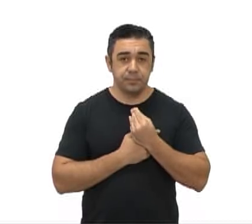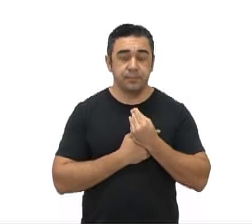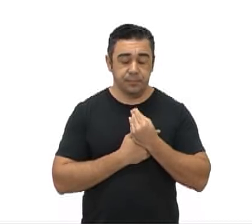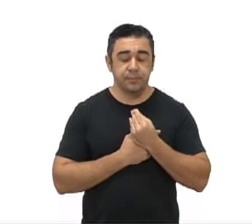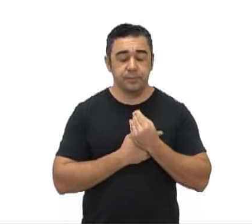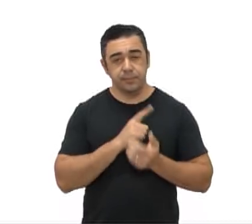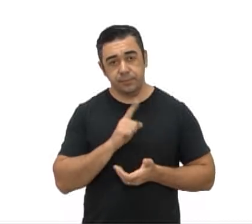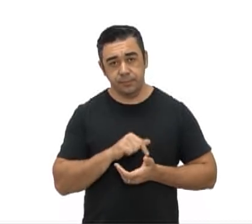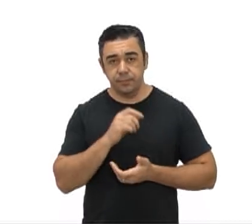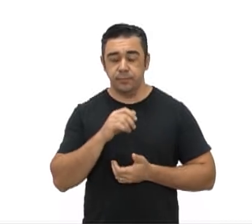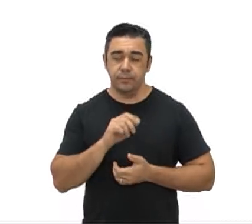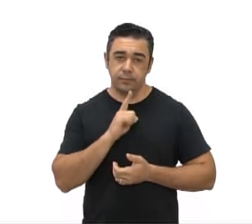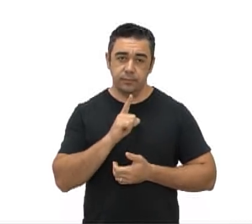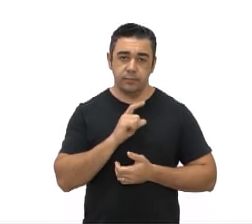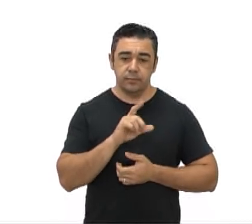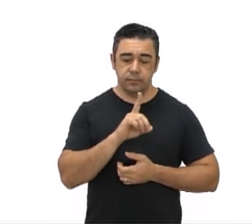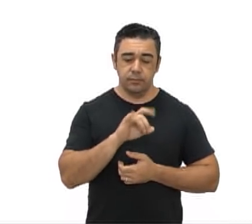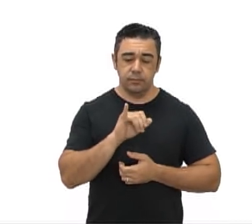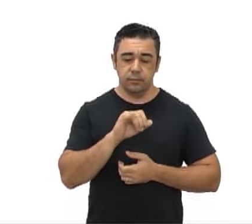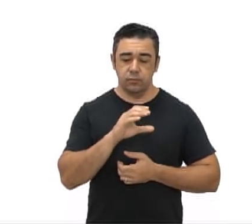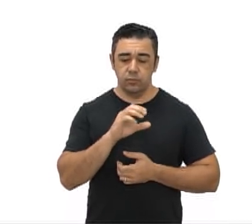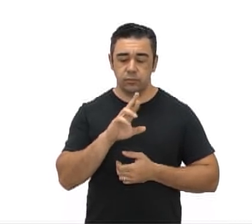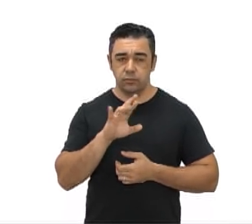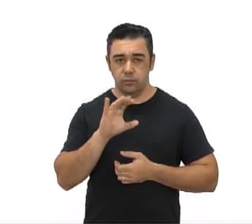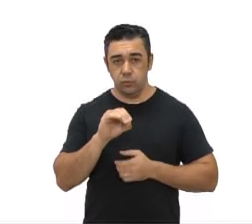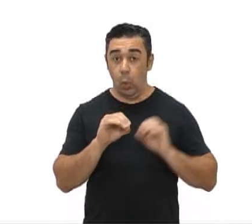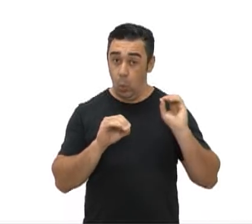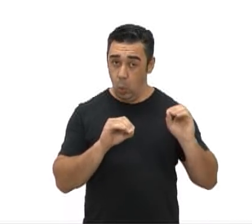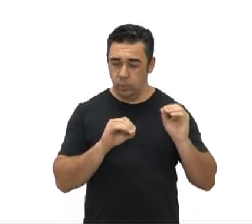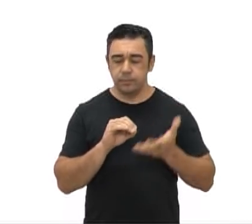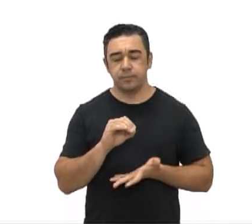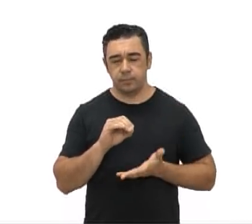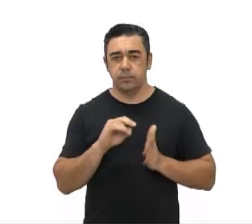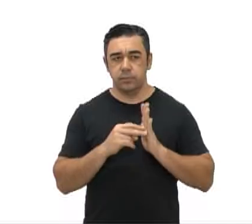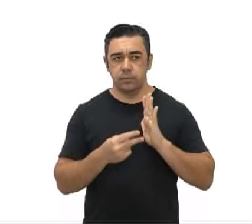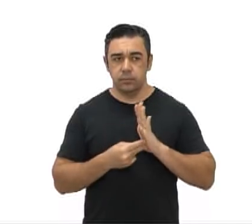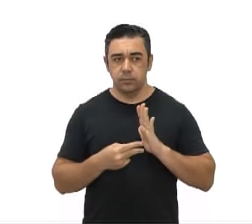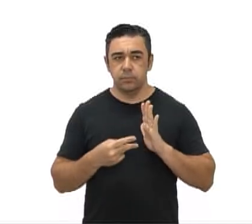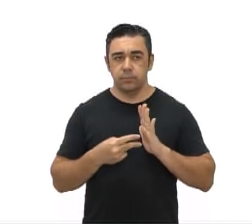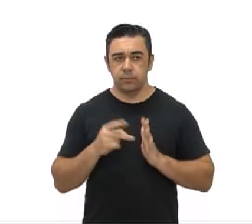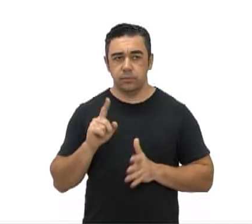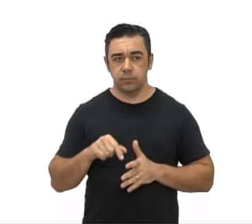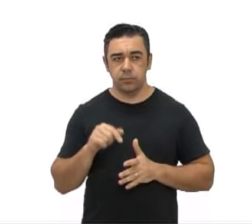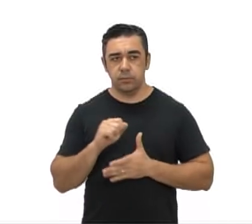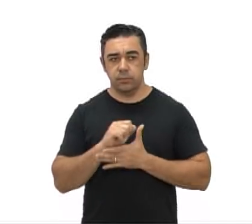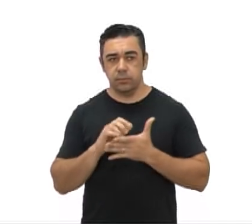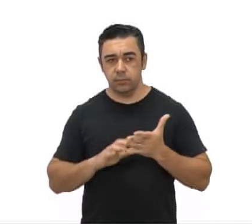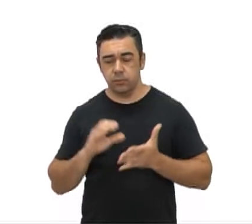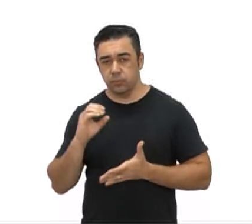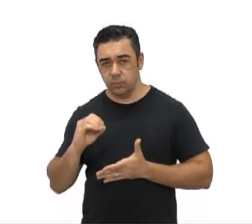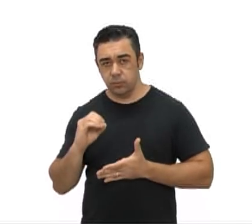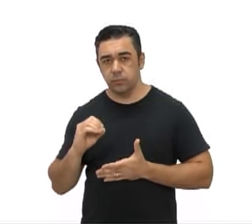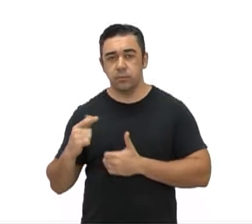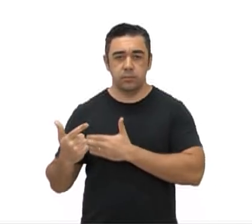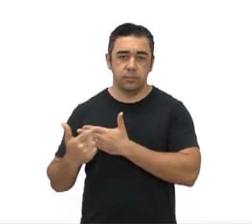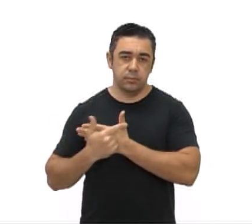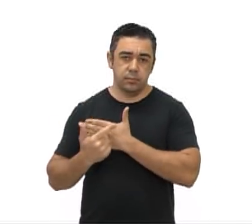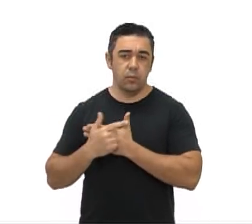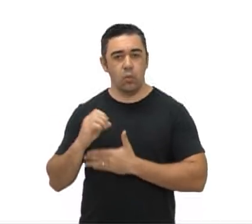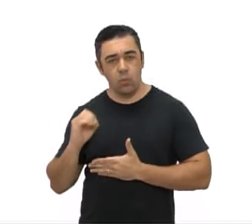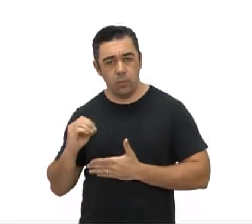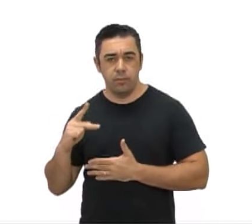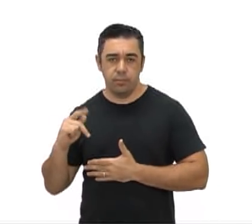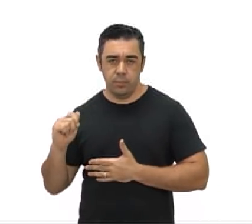ter colocado lá a palavra discurso, o discurso, exercício, né? O exercício e papel, o